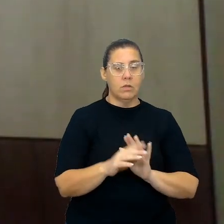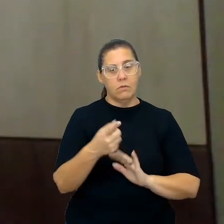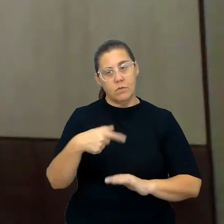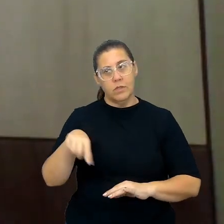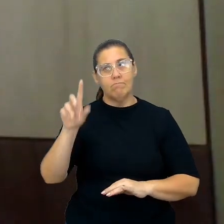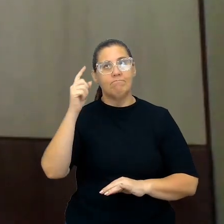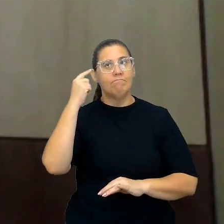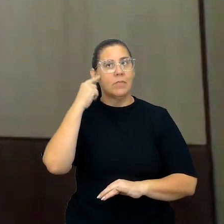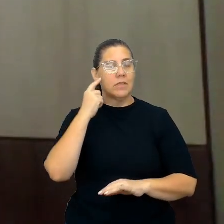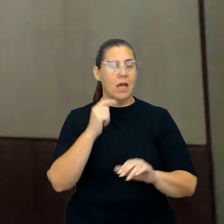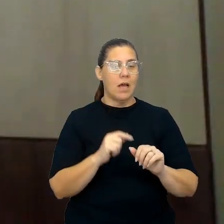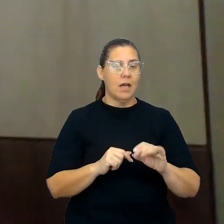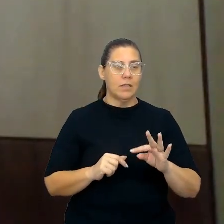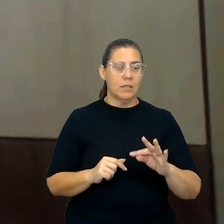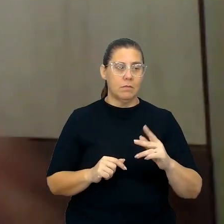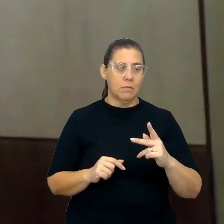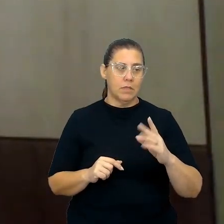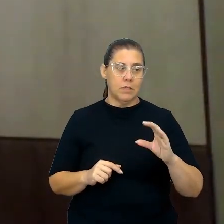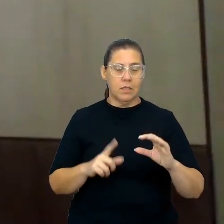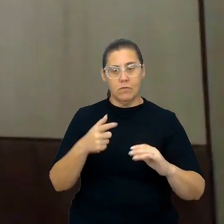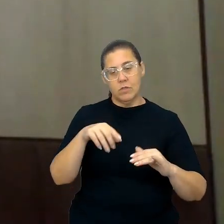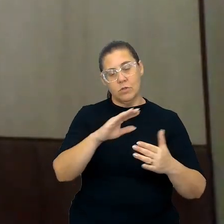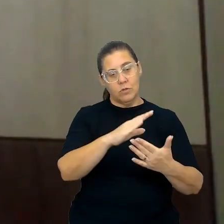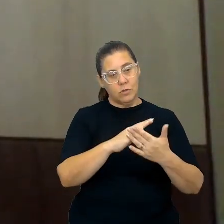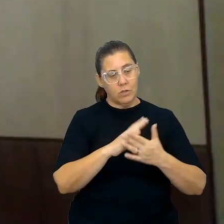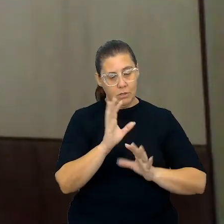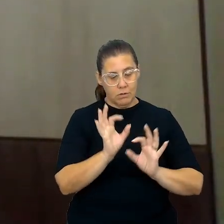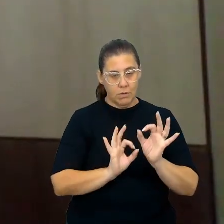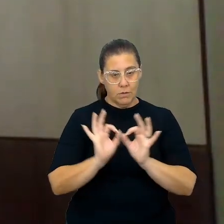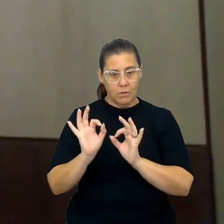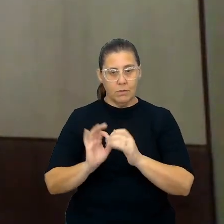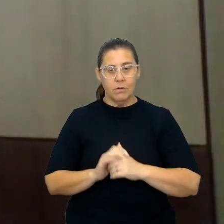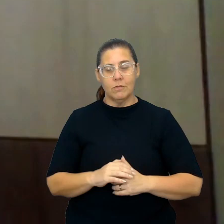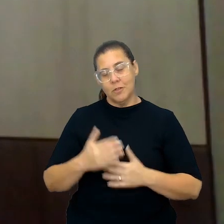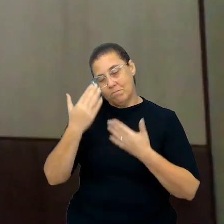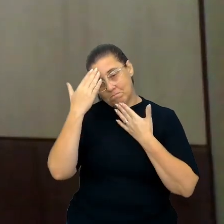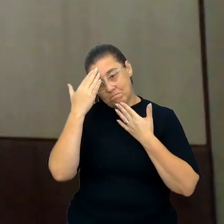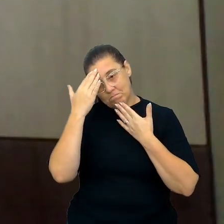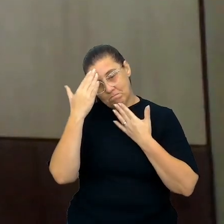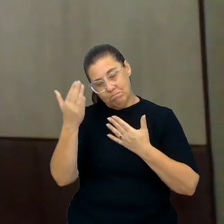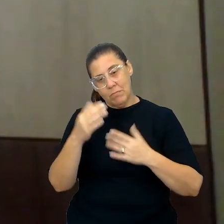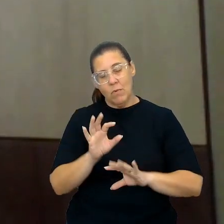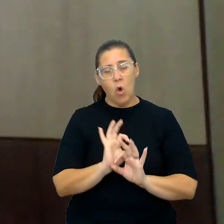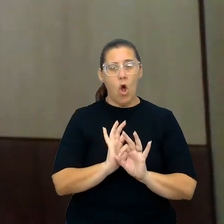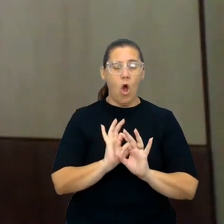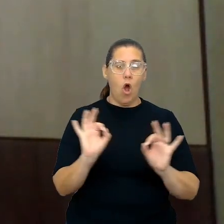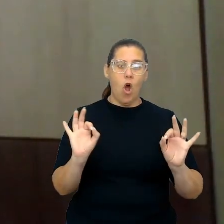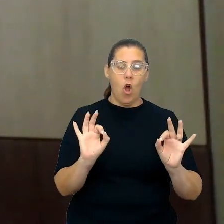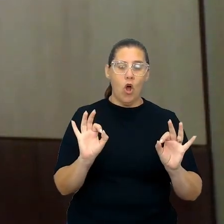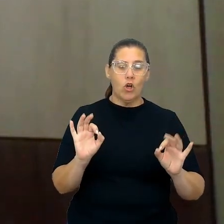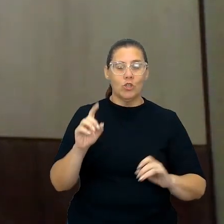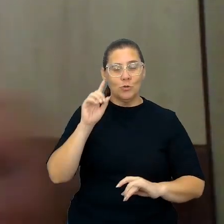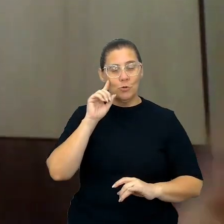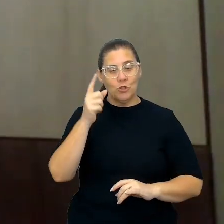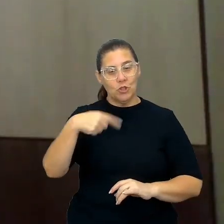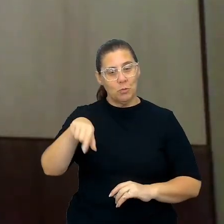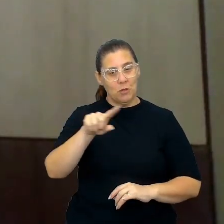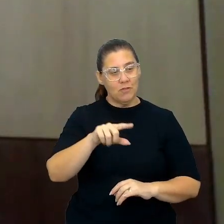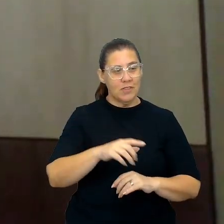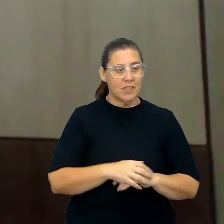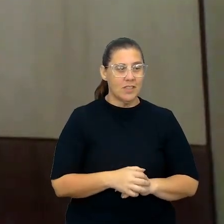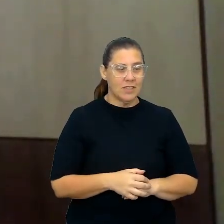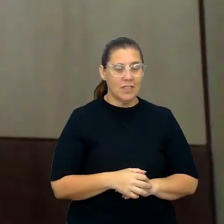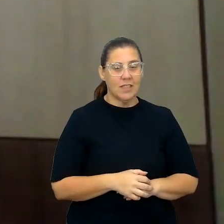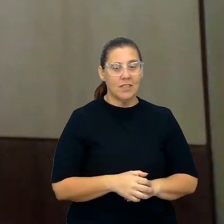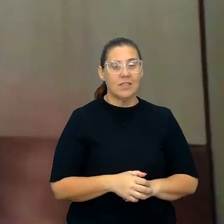a pensar no ATPC e vocês nos ajudam a formar esse ATPC. Muito obrigado, um ótimo final de dia para vocês, um ótimo